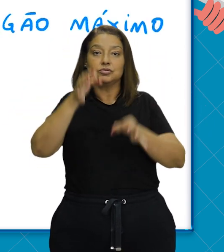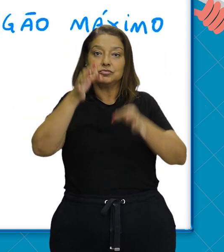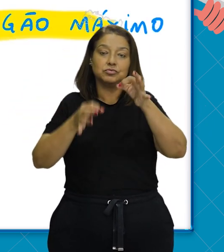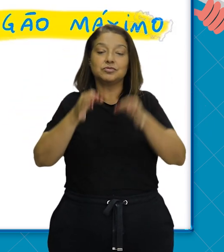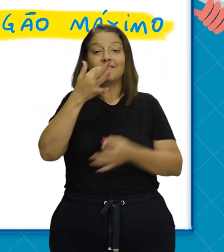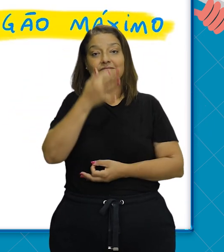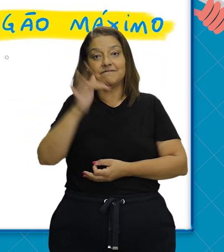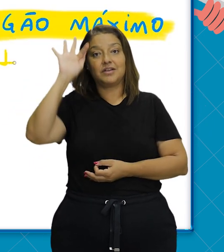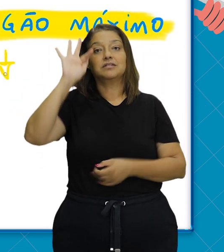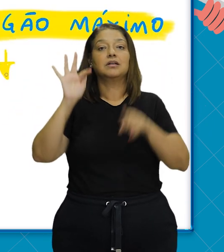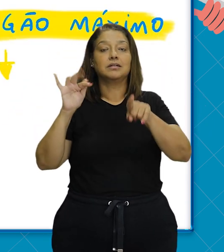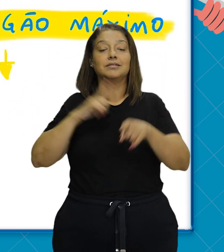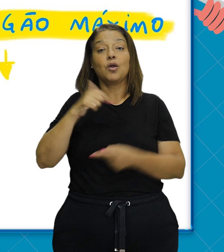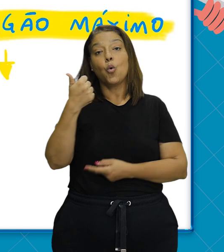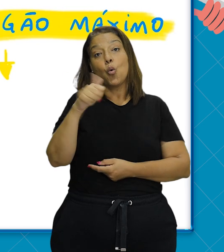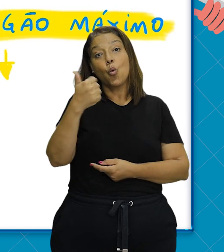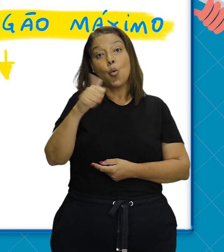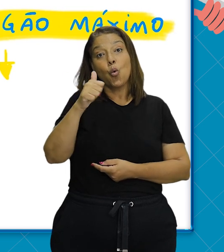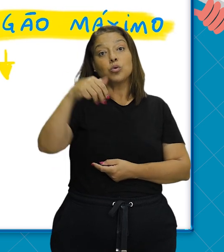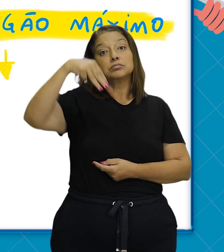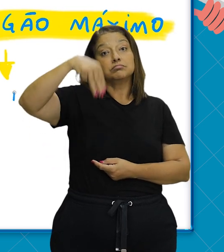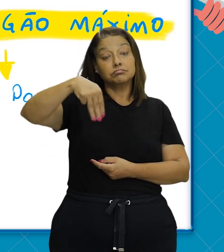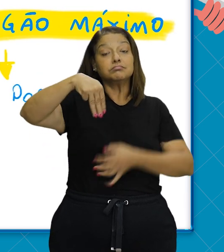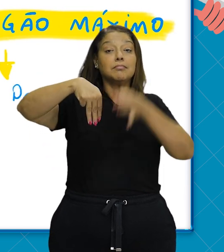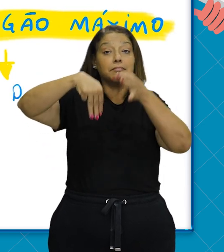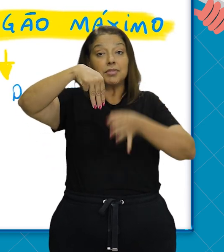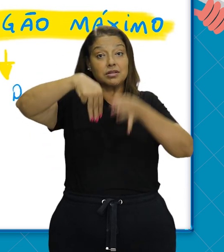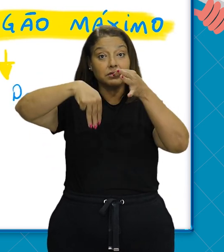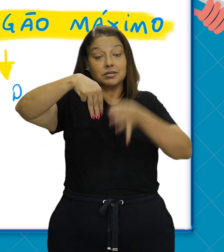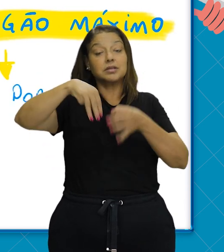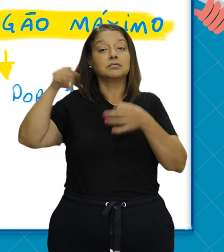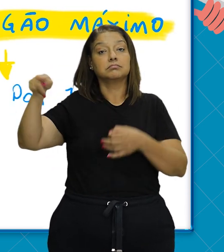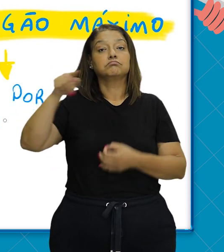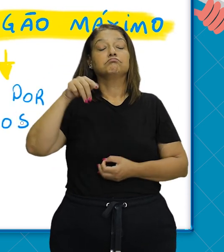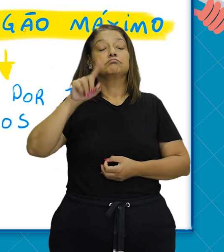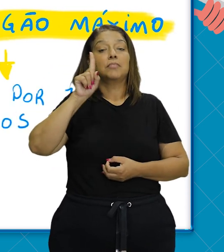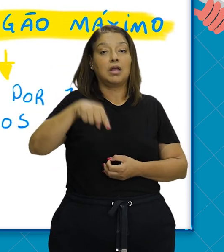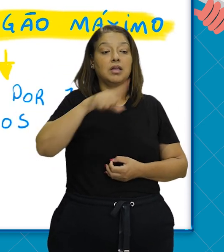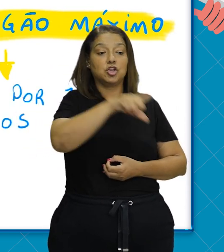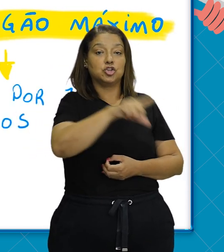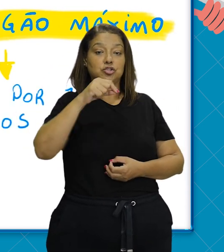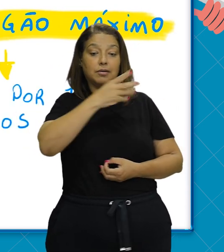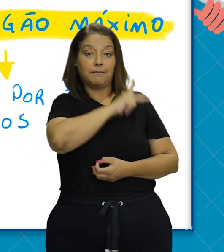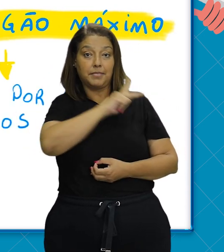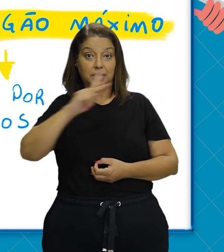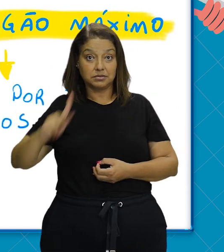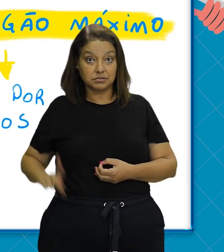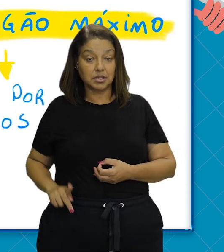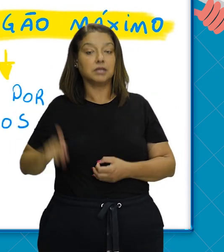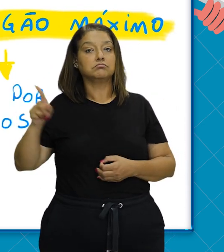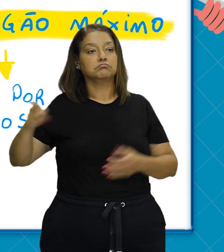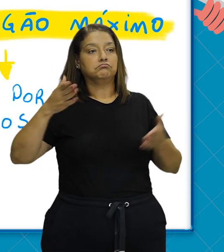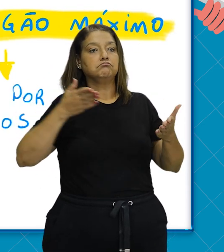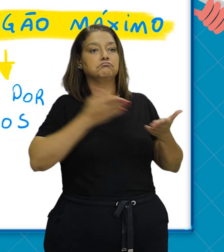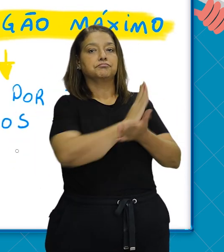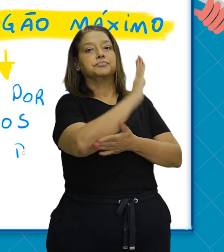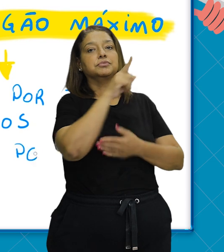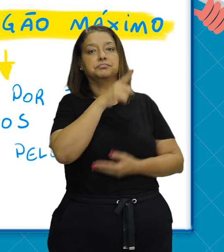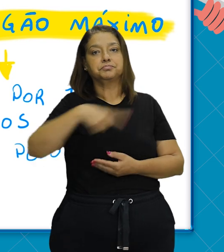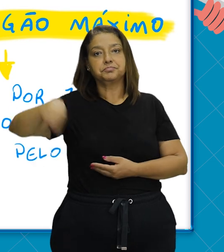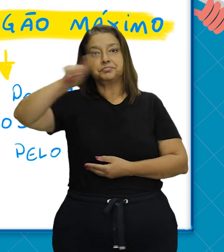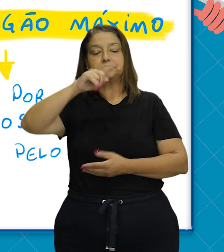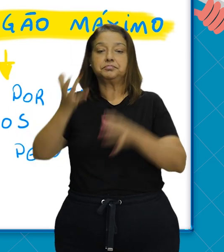Tribunal Federal, que é composto por 11 ministros, que são indicados pelo Presidente da República e devem ser aprovados